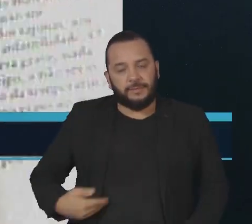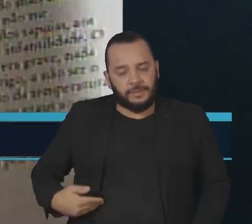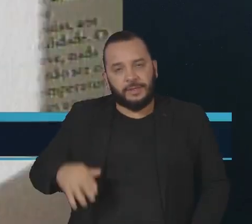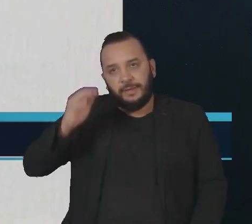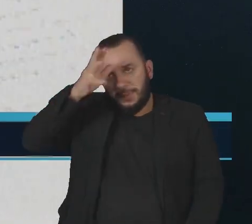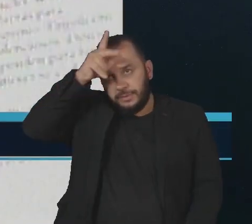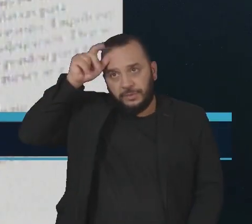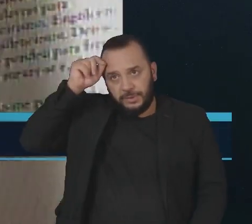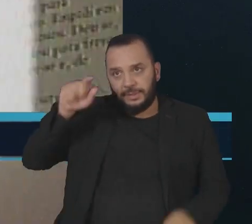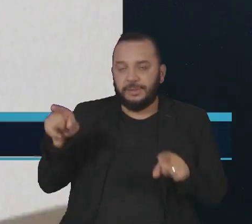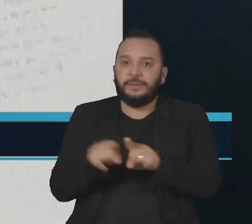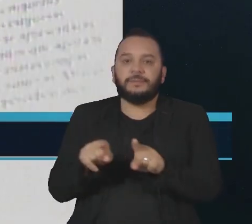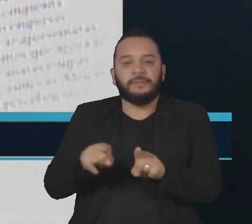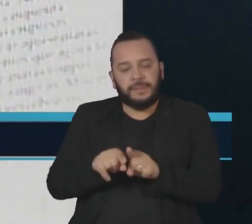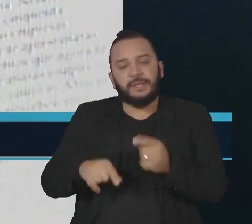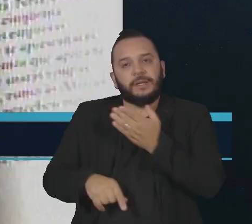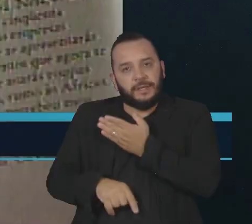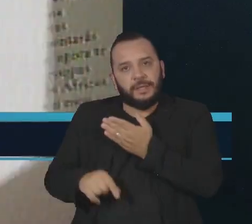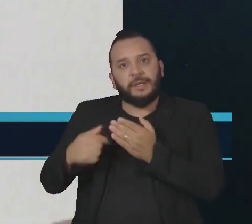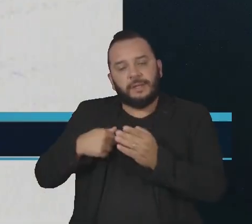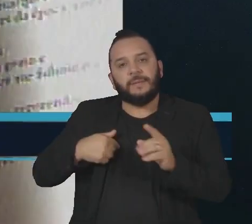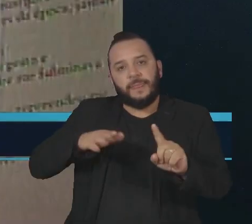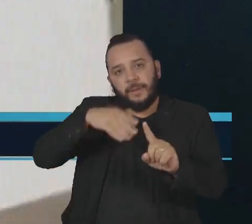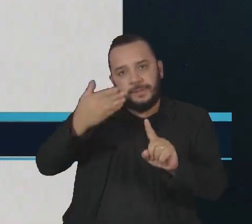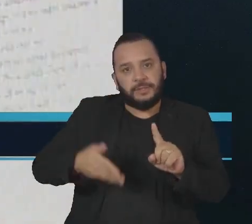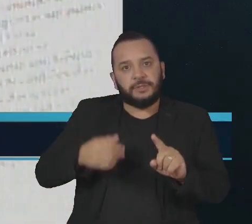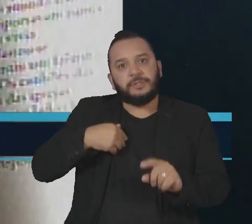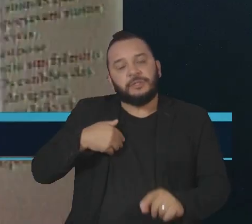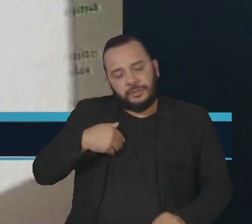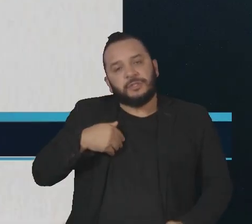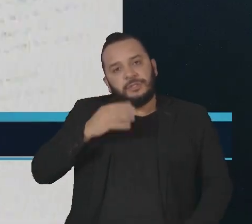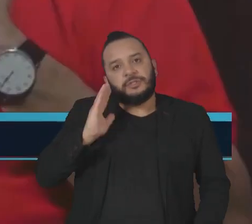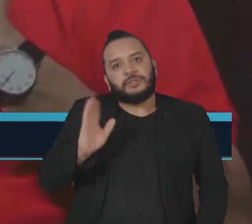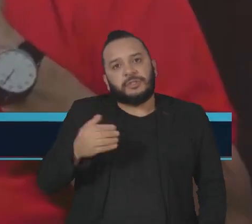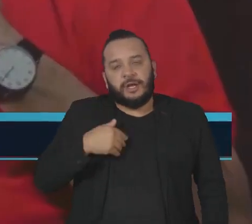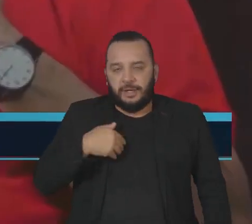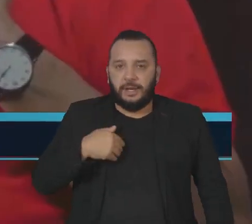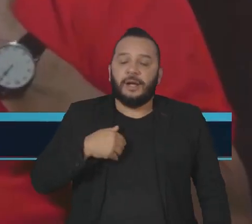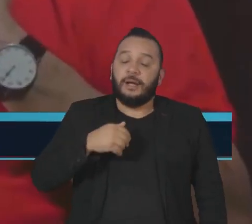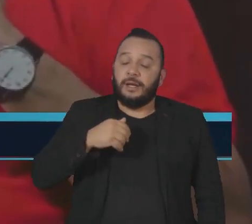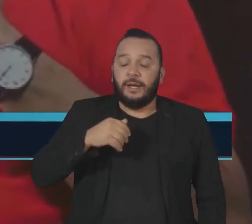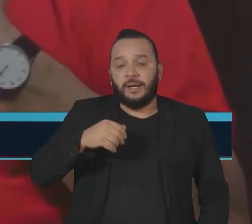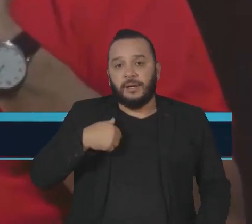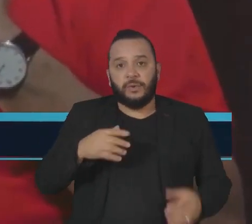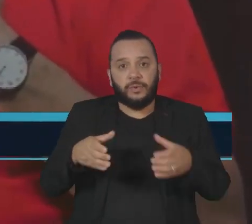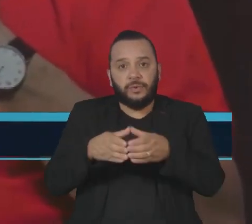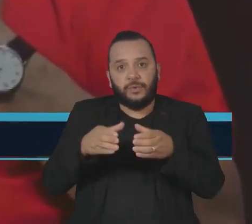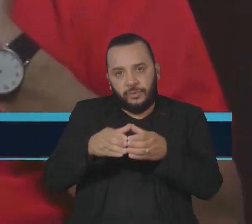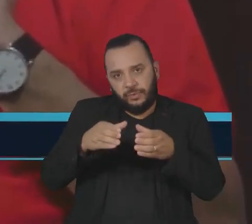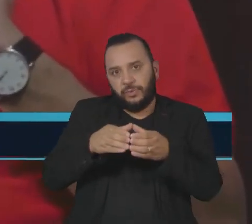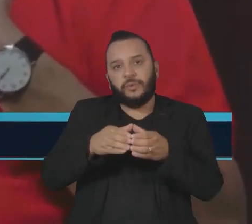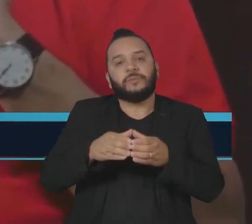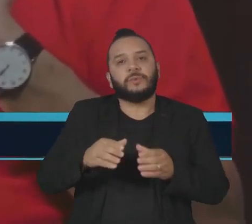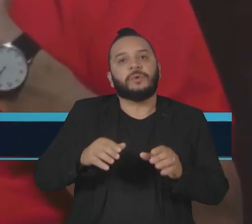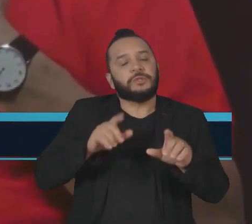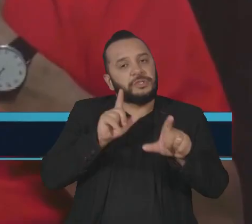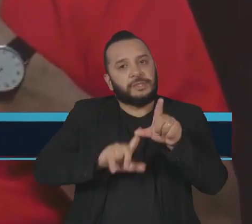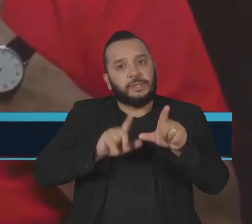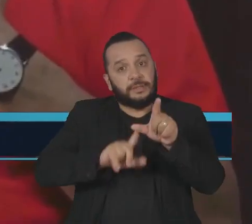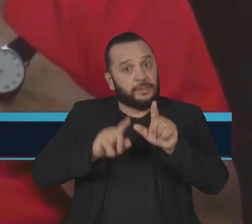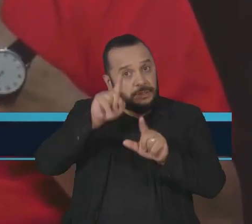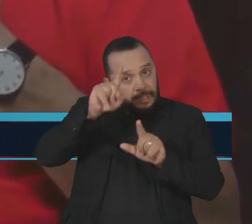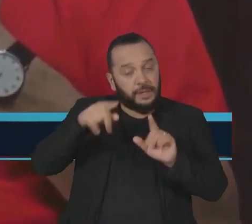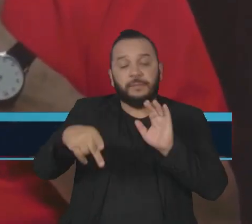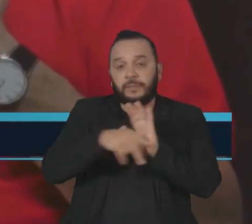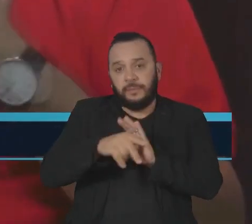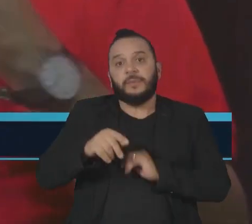ocupava a cadeira de número 25 da Academia Amazonense de Letras. O governo do Amazonas decretou o luto oficial de